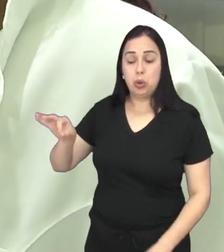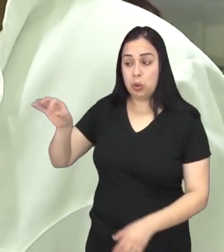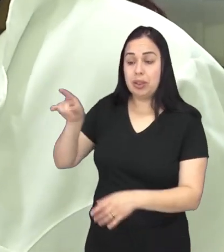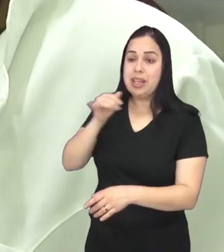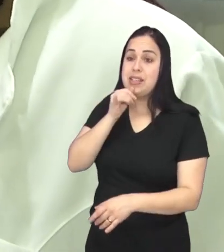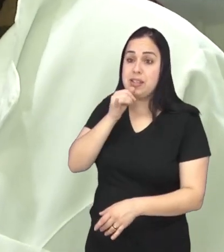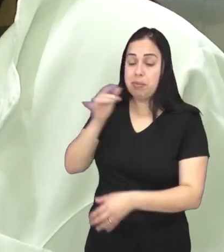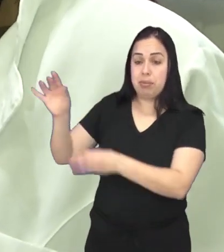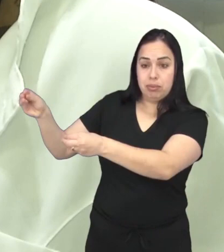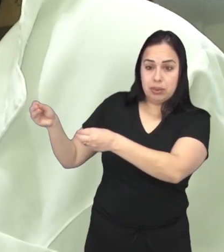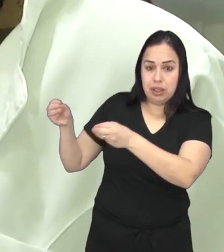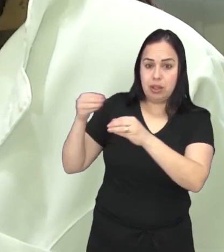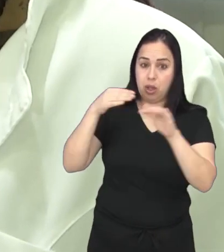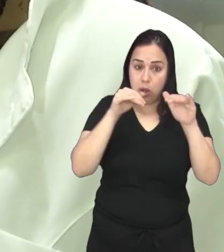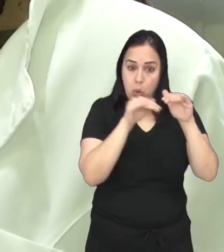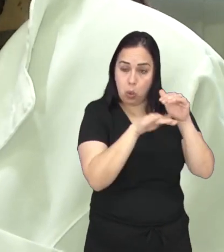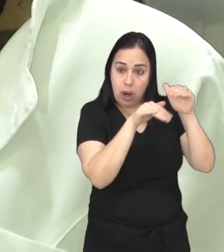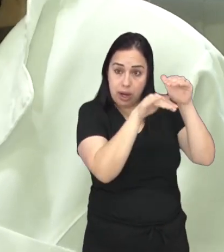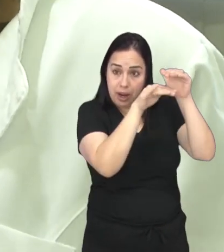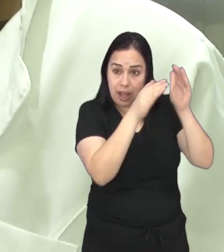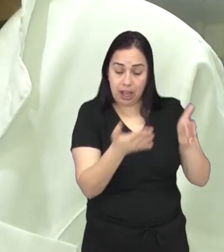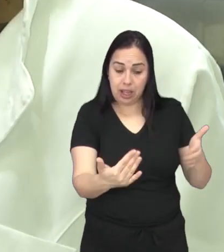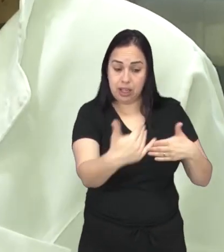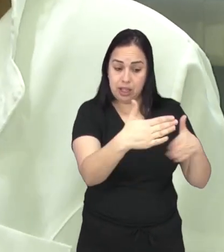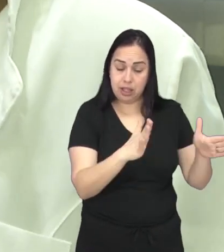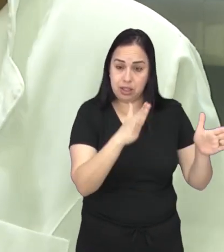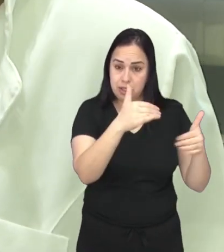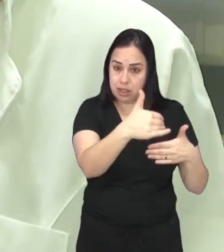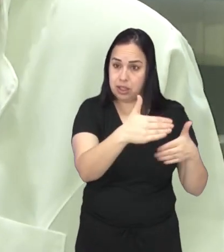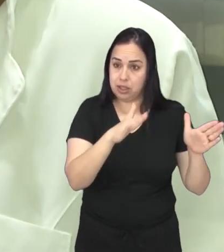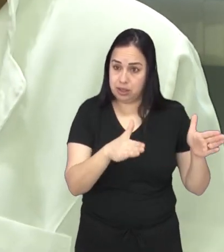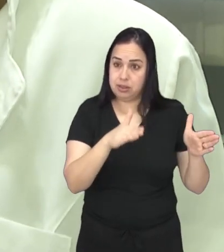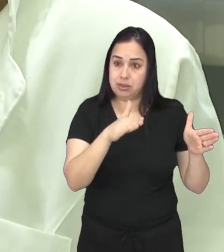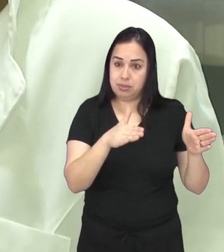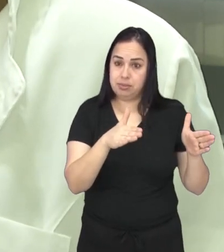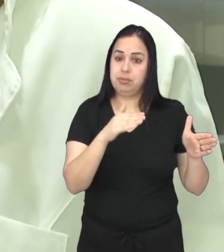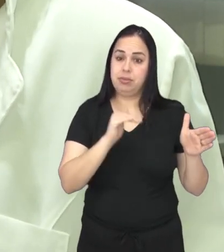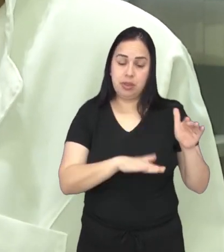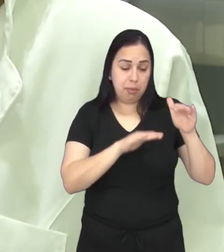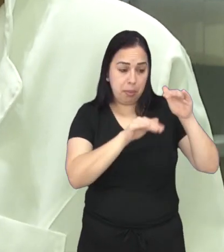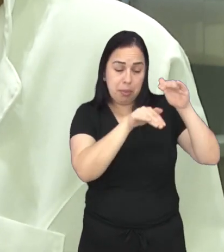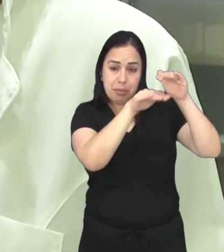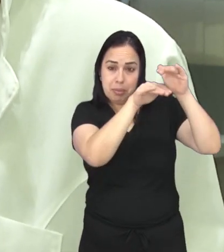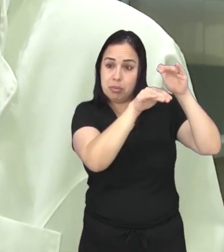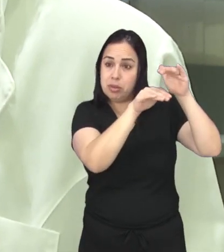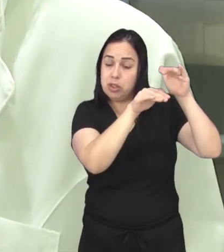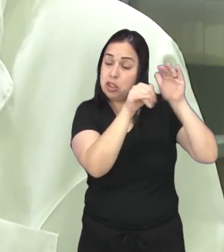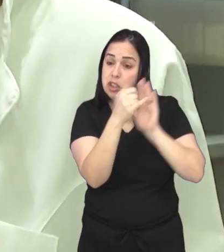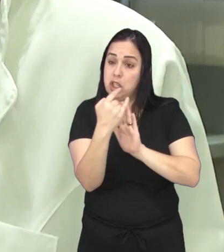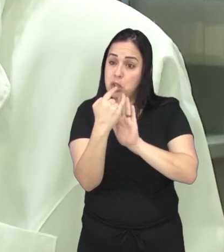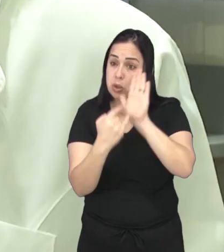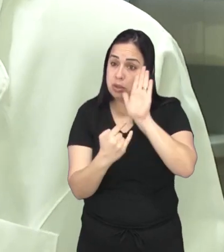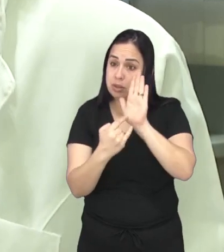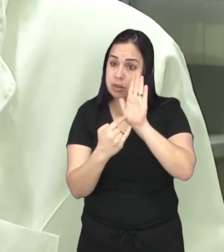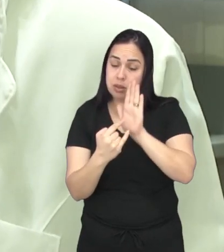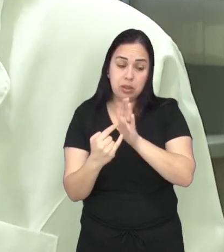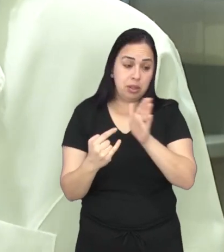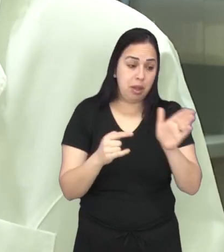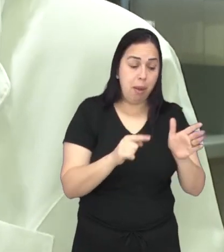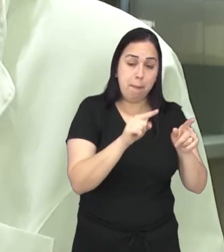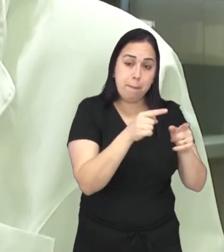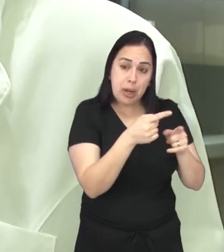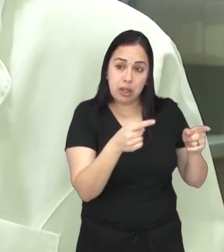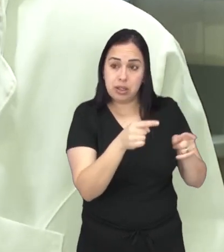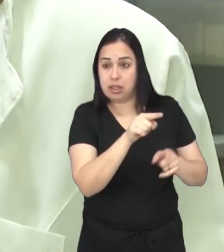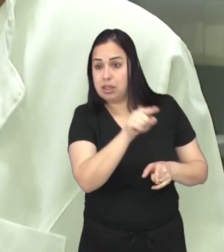fica armazenado nessas caixas, aqui nessas estantes. E aí a gente divide né, os documentos em relação a